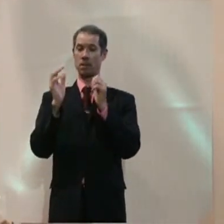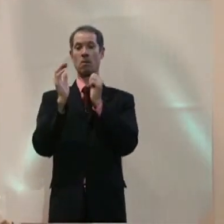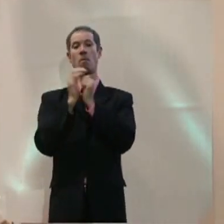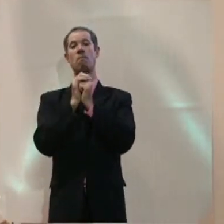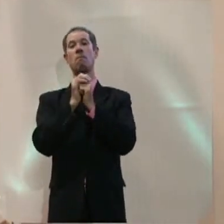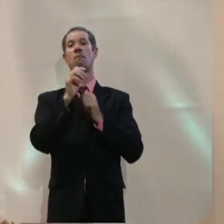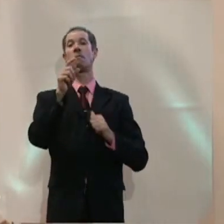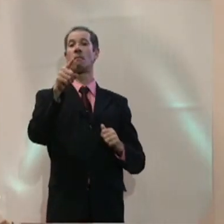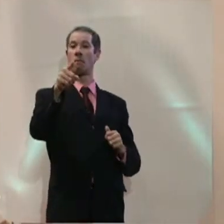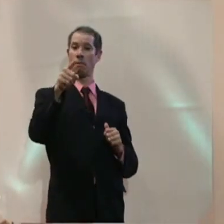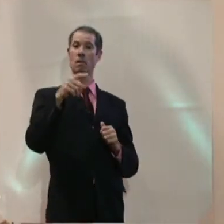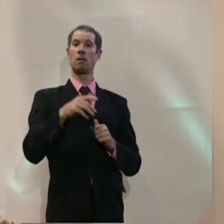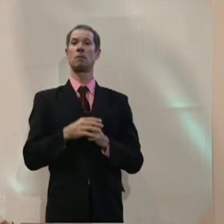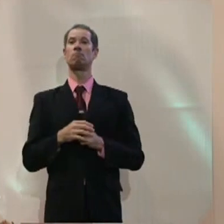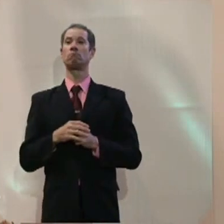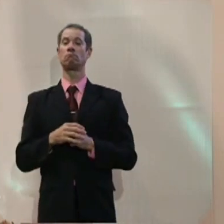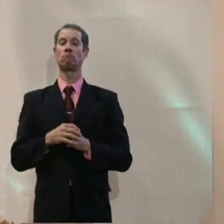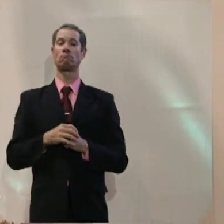por você.